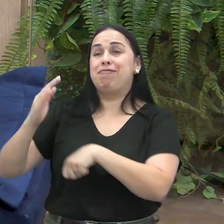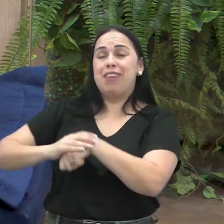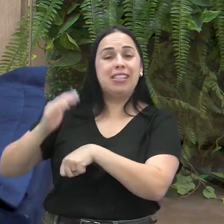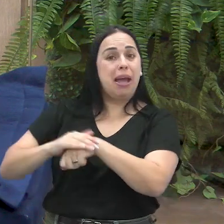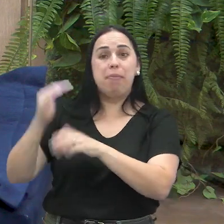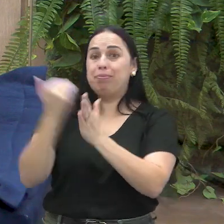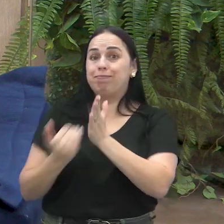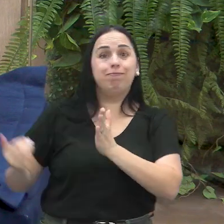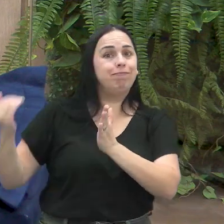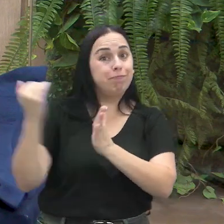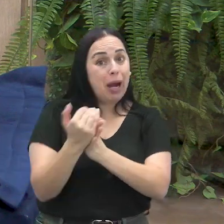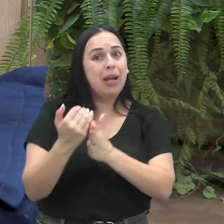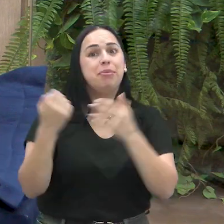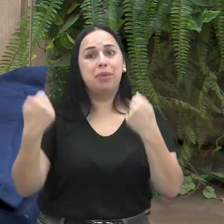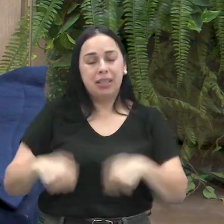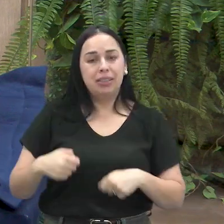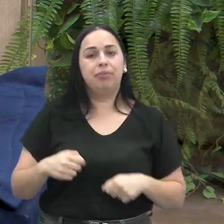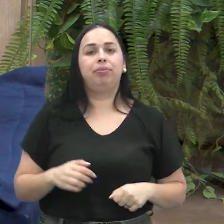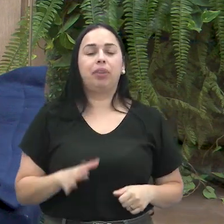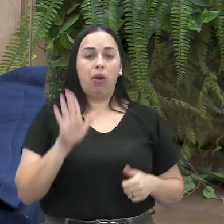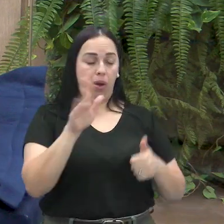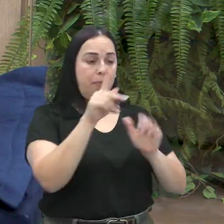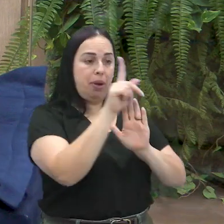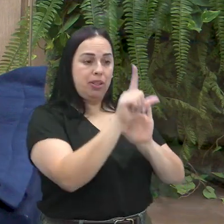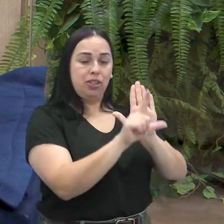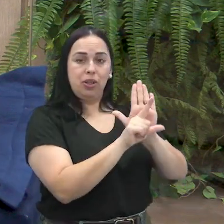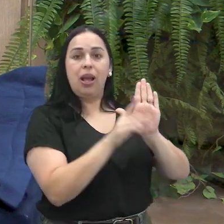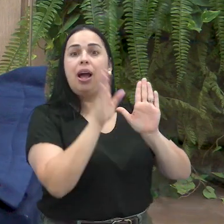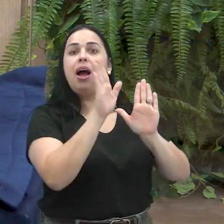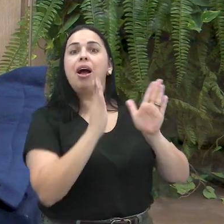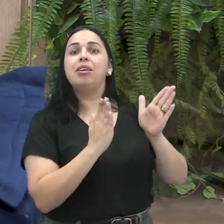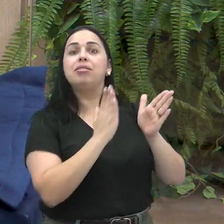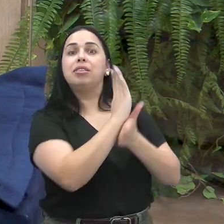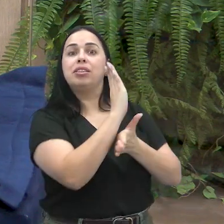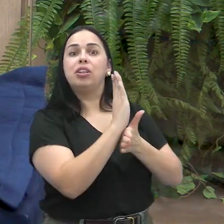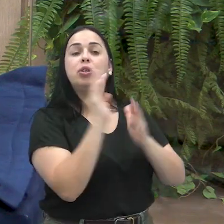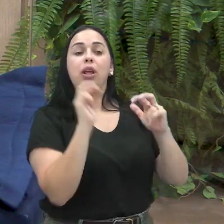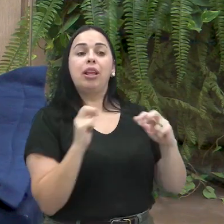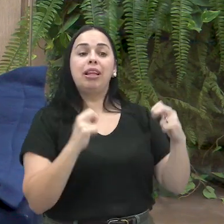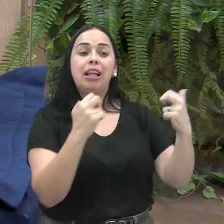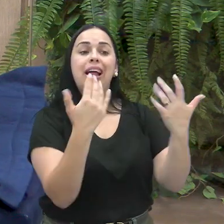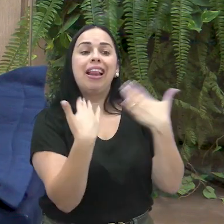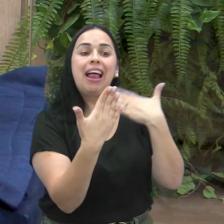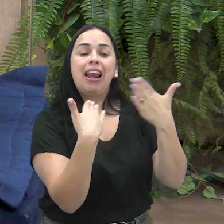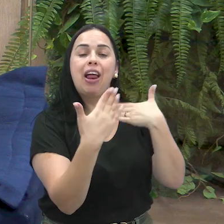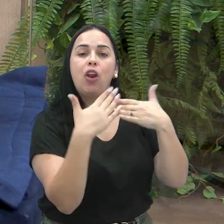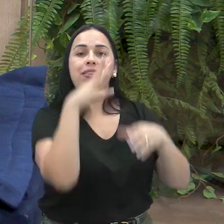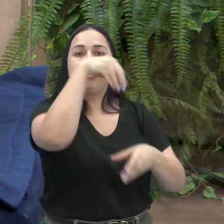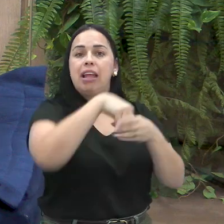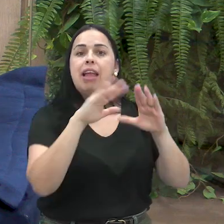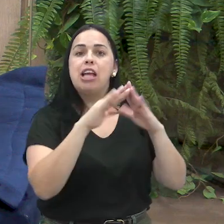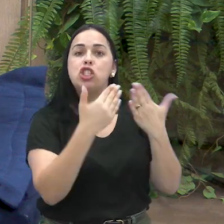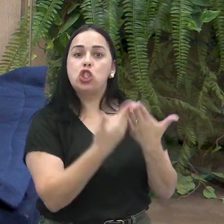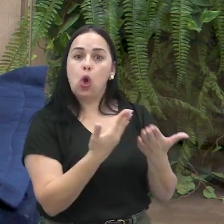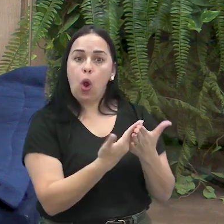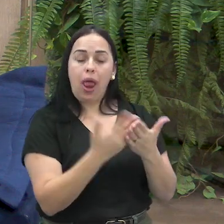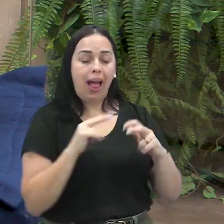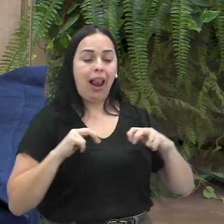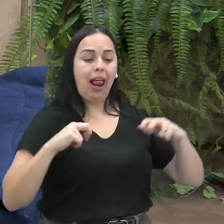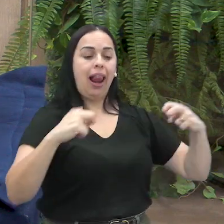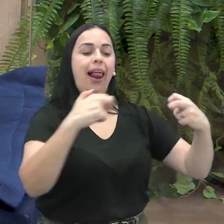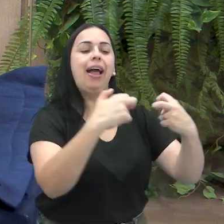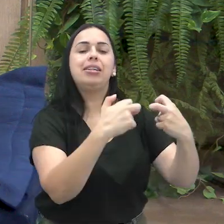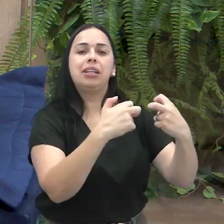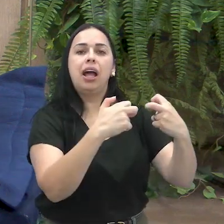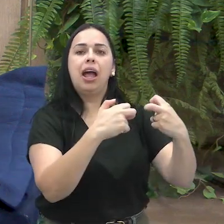ser feita, né? Pegar uns exemplos. Foi aprovada a lei, né, da roda de conversa dentro da rede pública de ensino. A roda